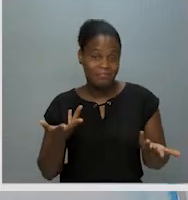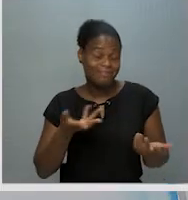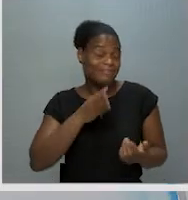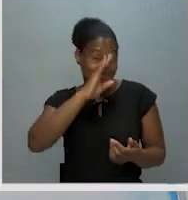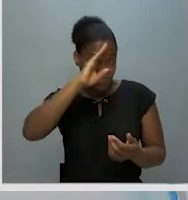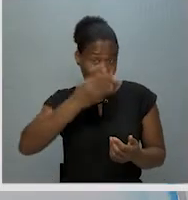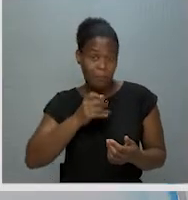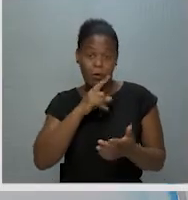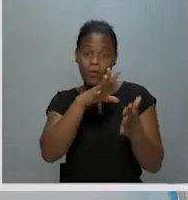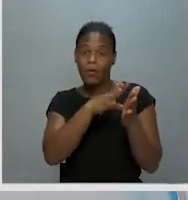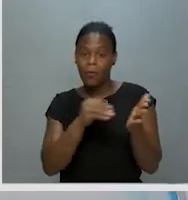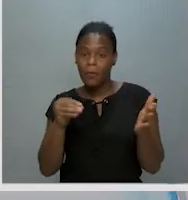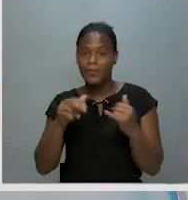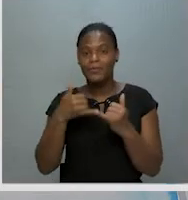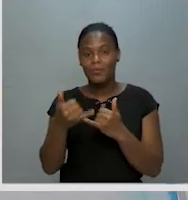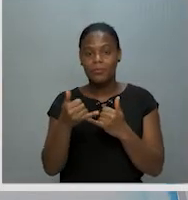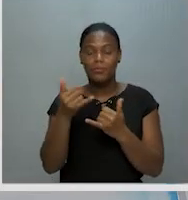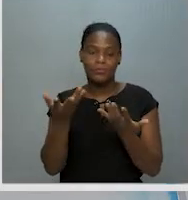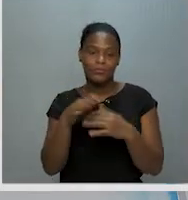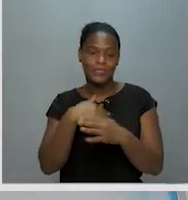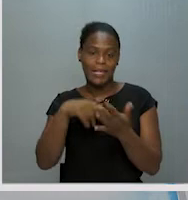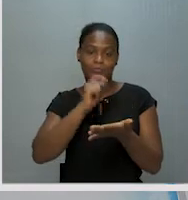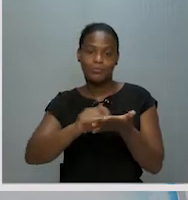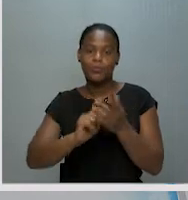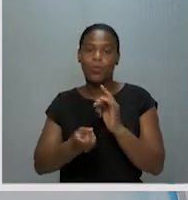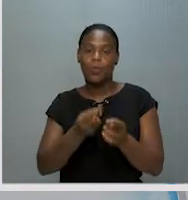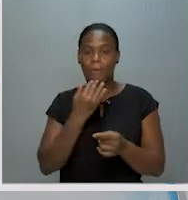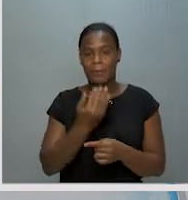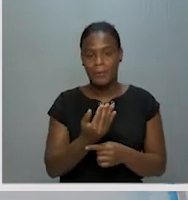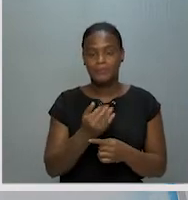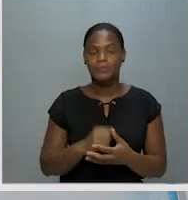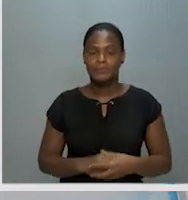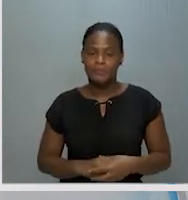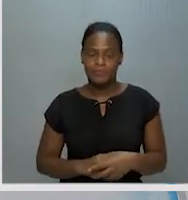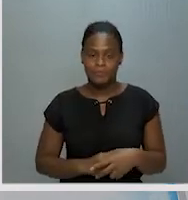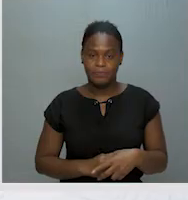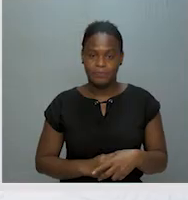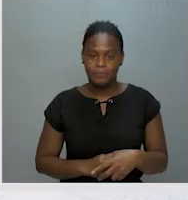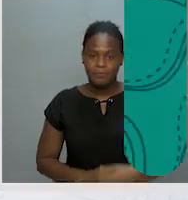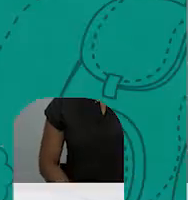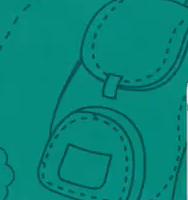sabem, podem copiar e fazer o que se pede aqui.